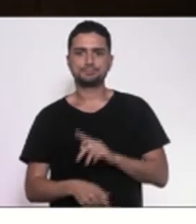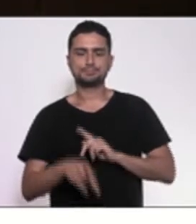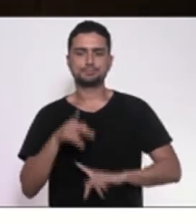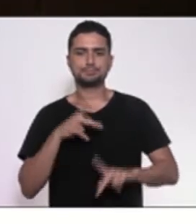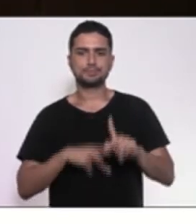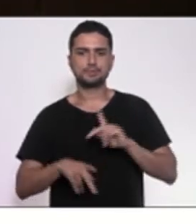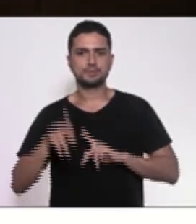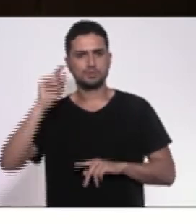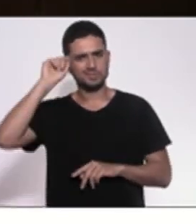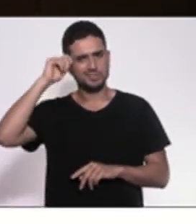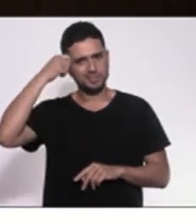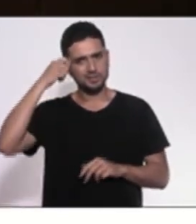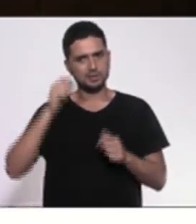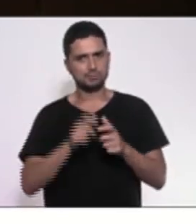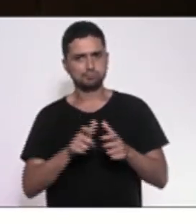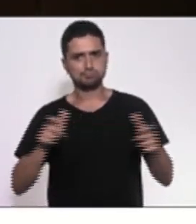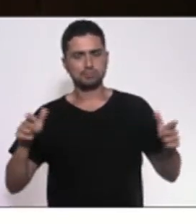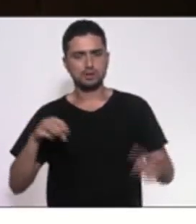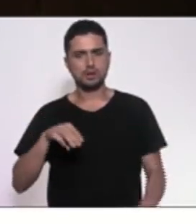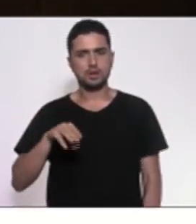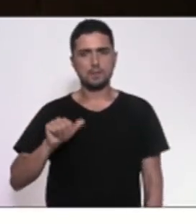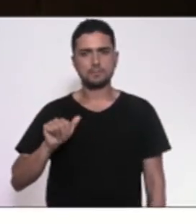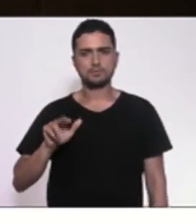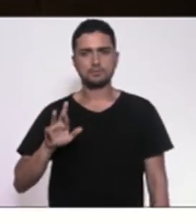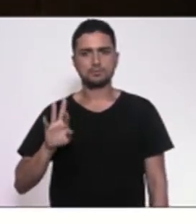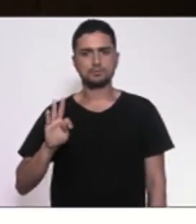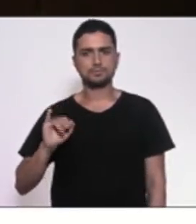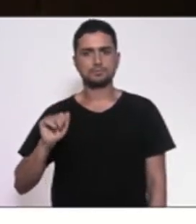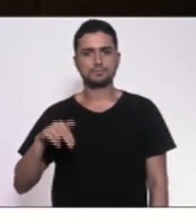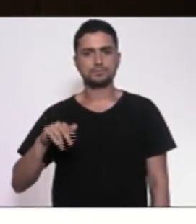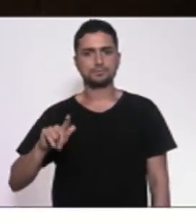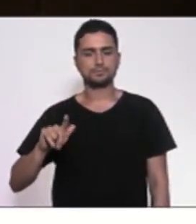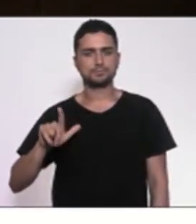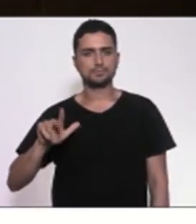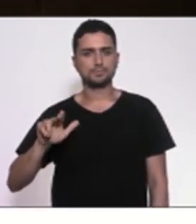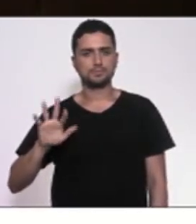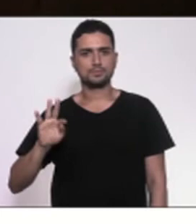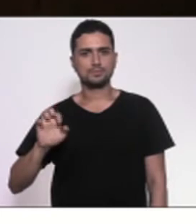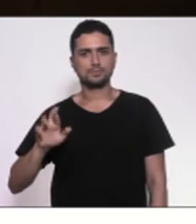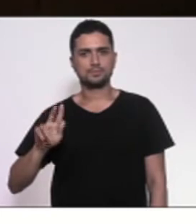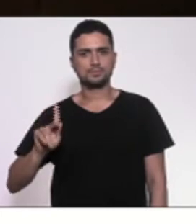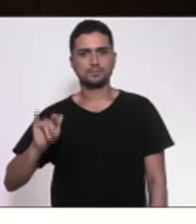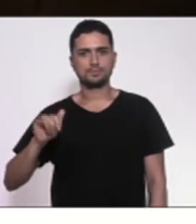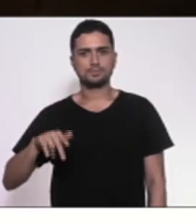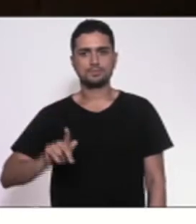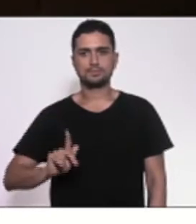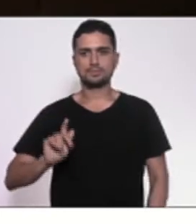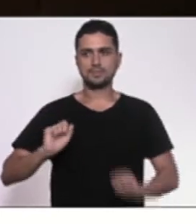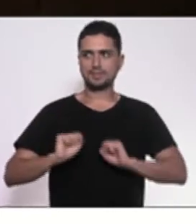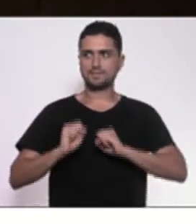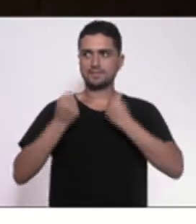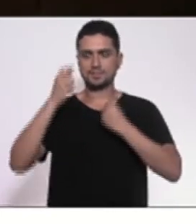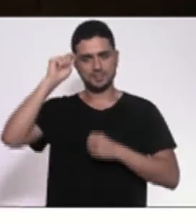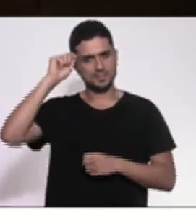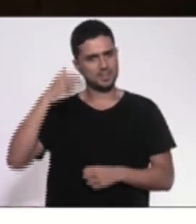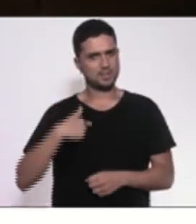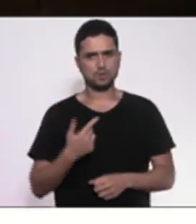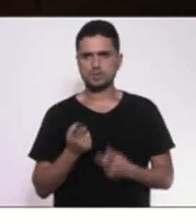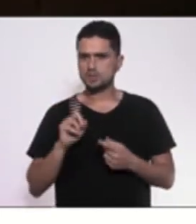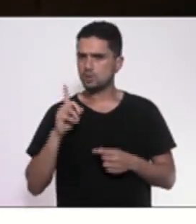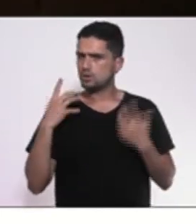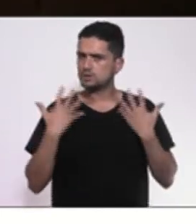e aqui eu ressalto Martin Luther King, um grande defensor do direito dos negros. Então, eu não tolero